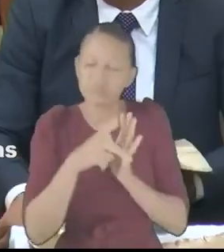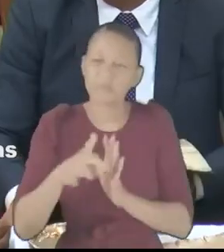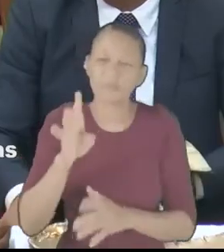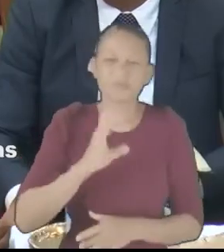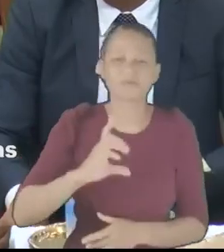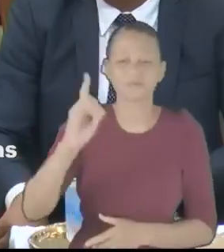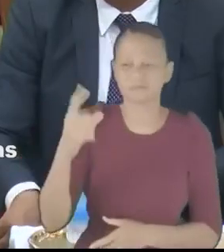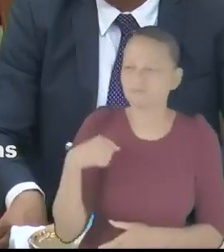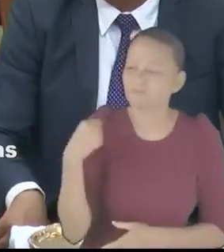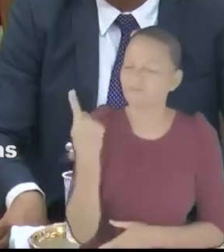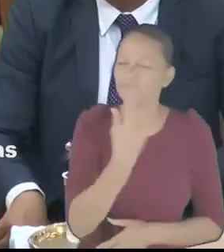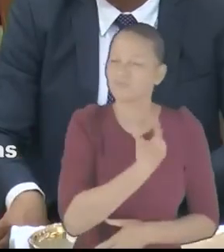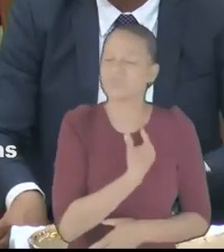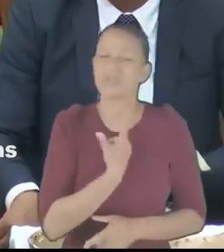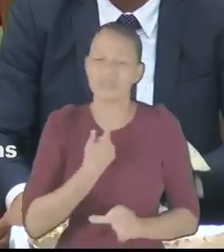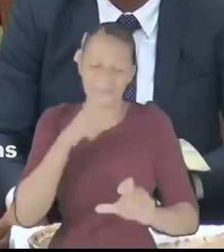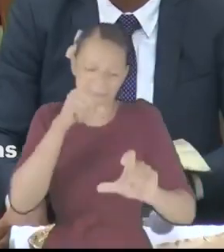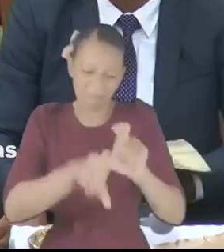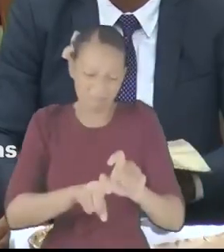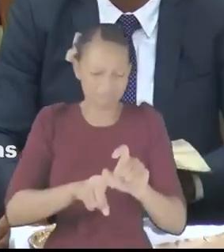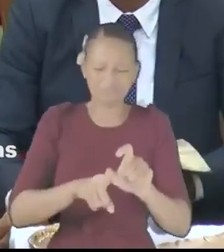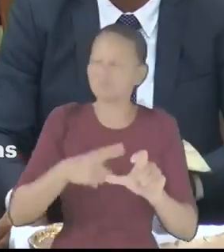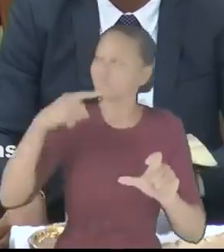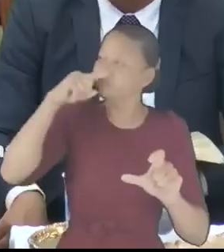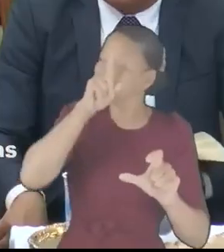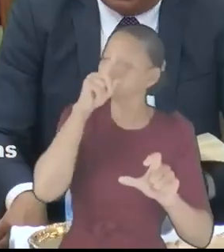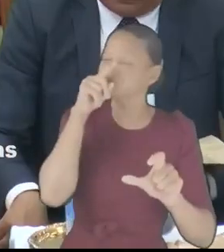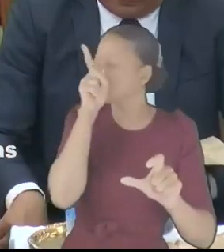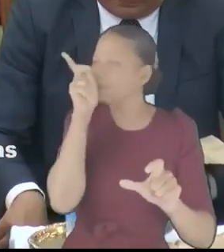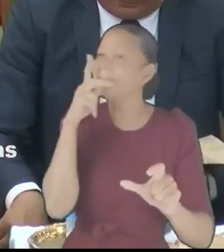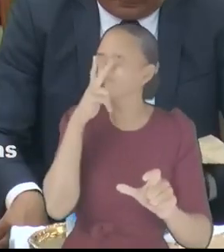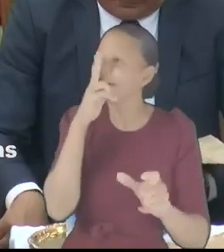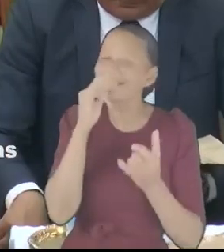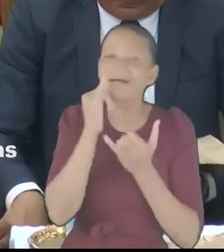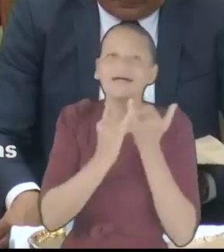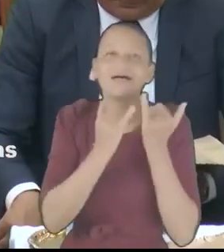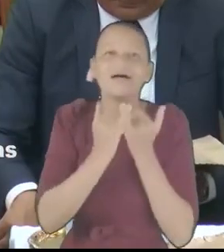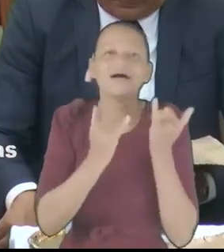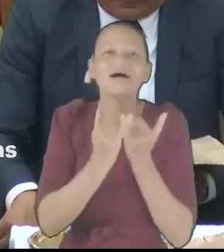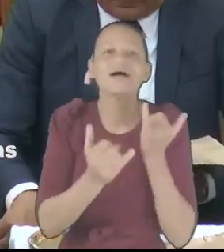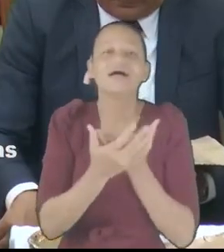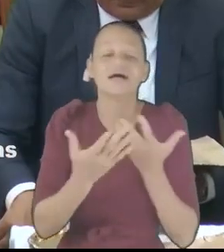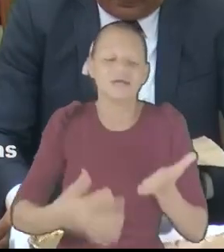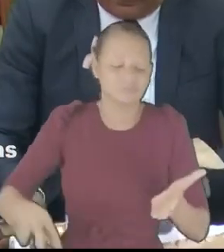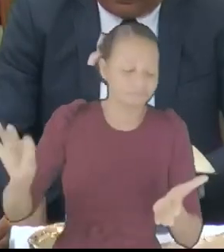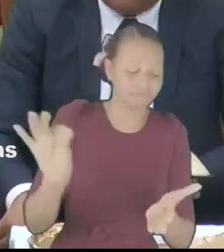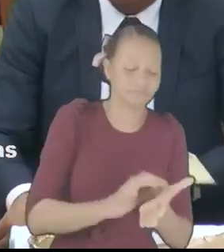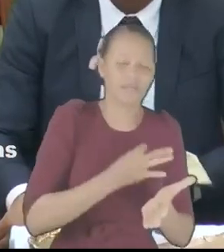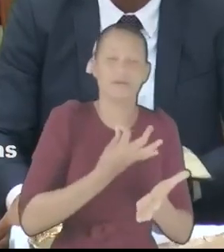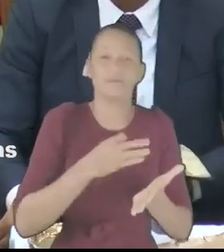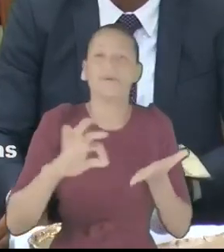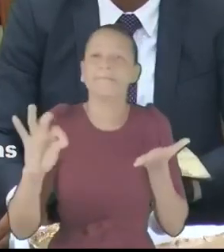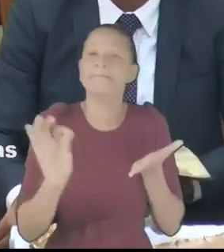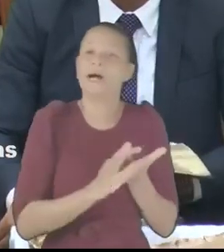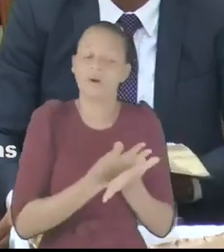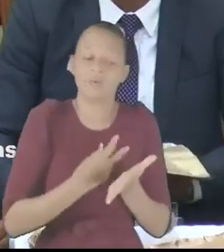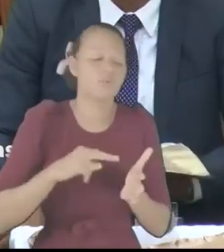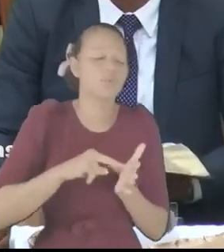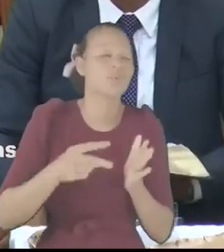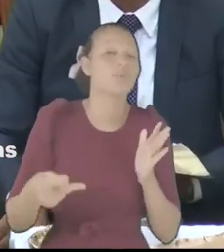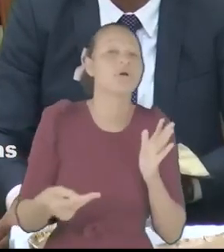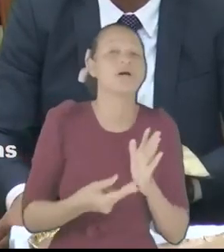Deus, quando nós quebramos os mandamentos, é como se nós tivéssemos assinado o que, meus